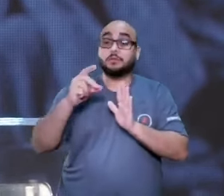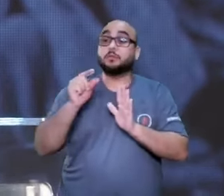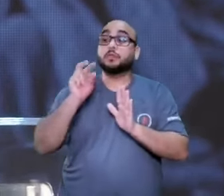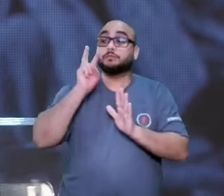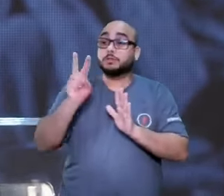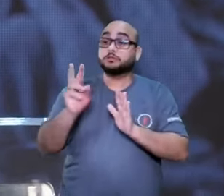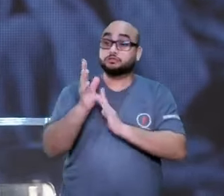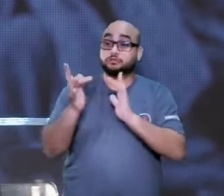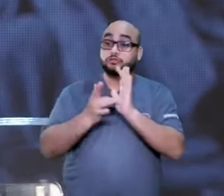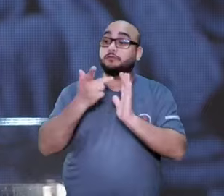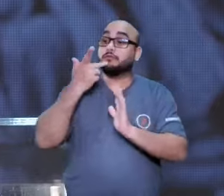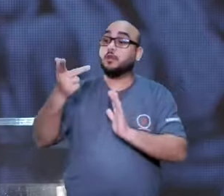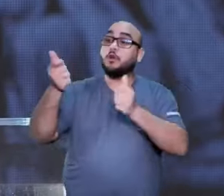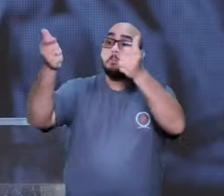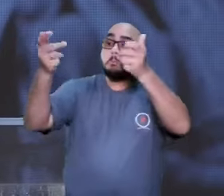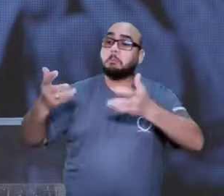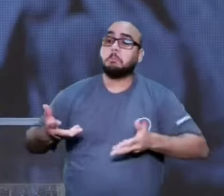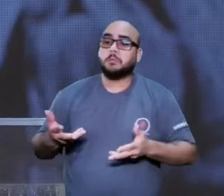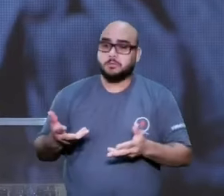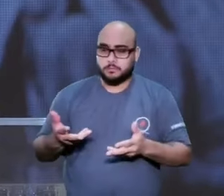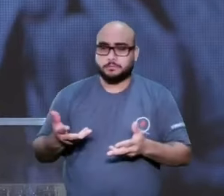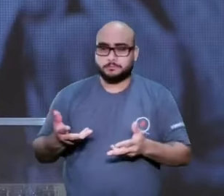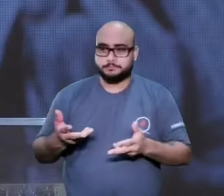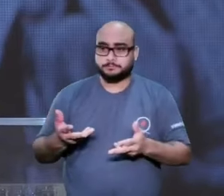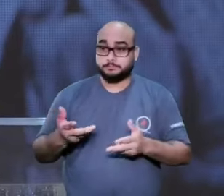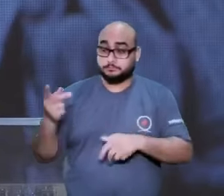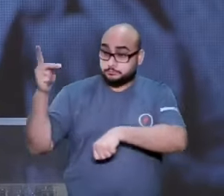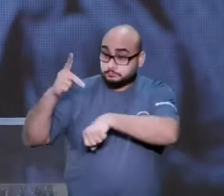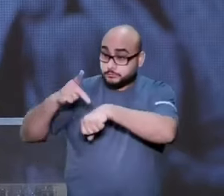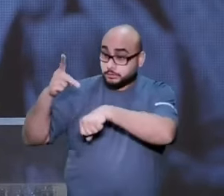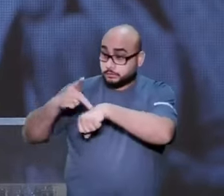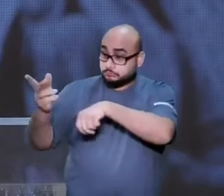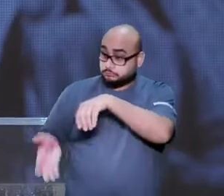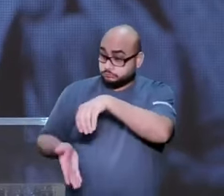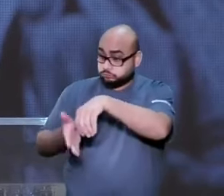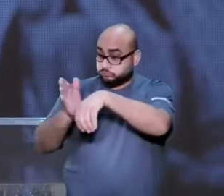dizendo assim tirai a pedra